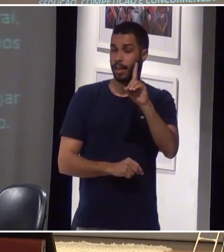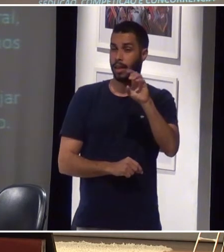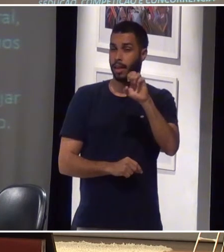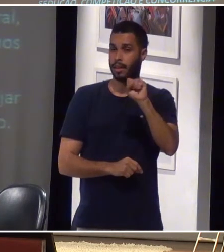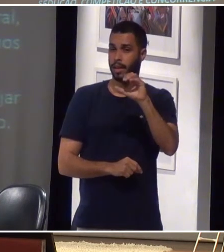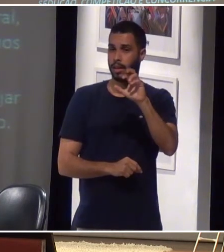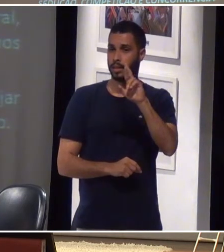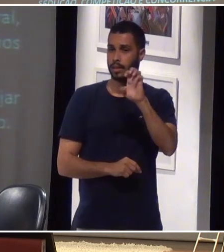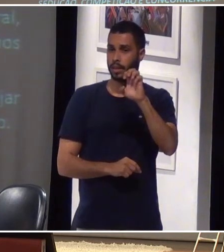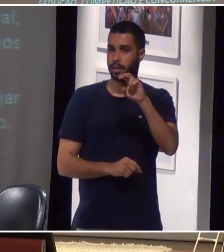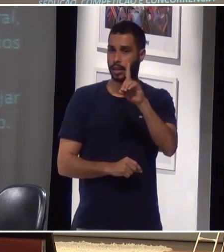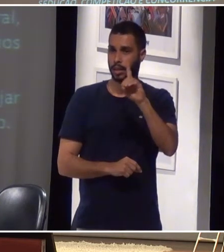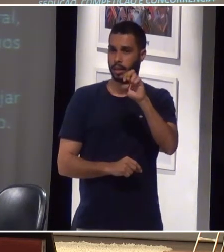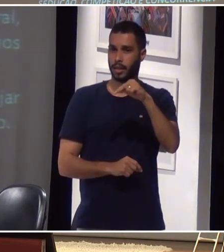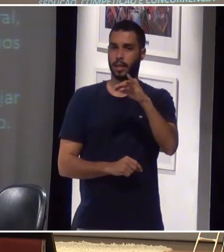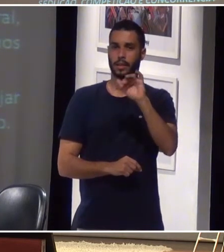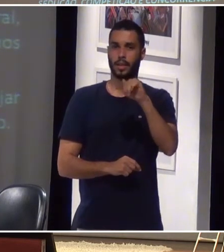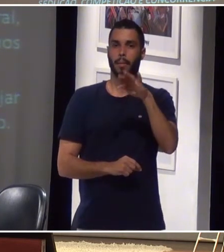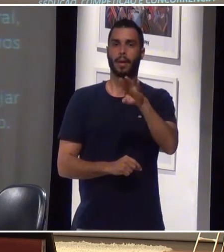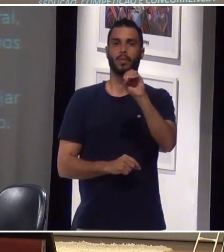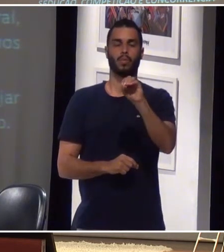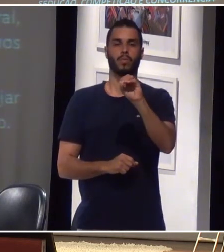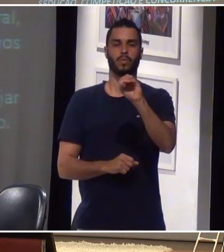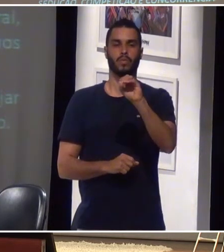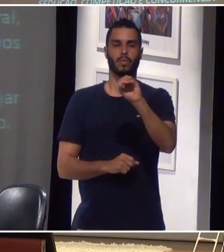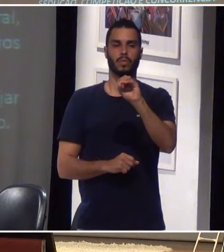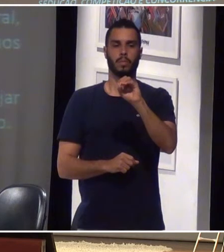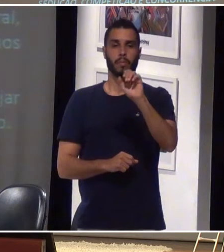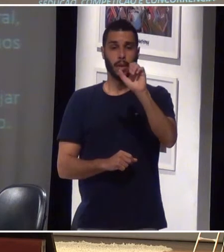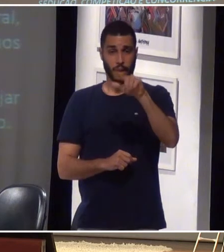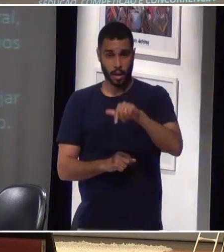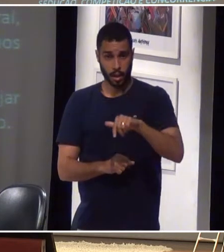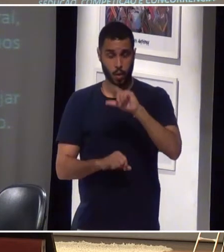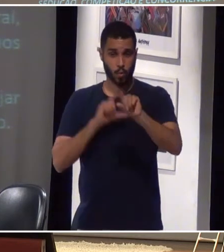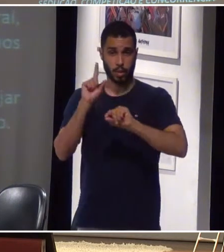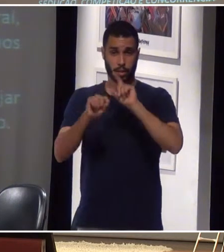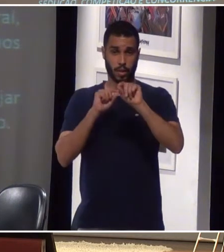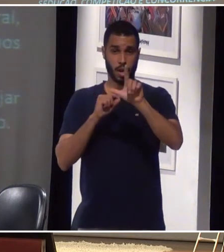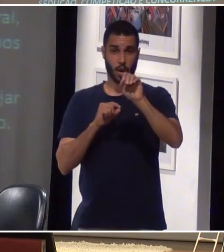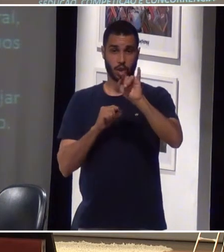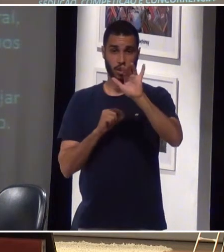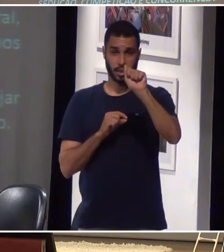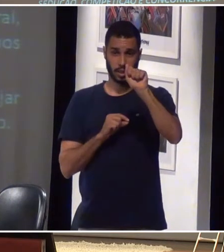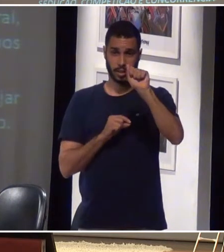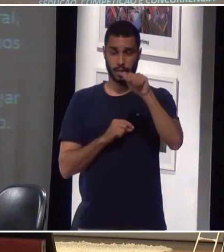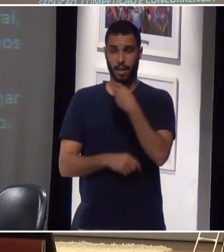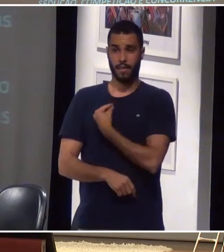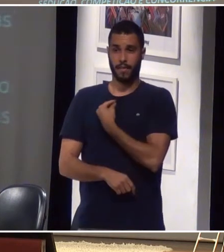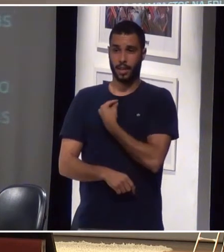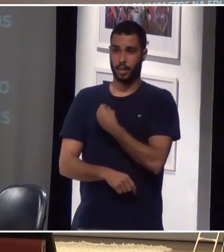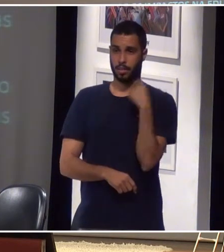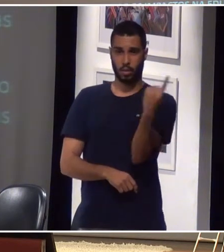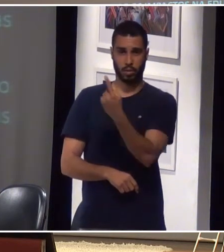Então, faz parte, o que eu quero frisar o tempo todo aqui com vocês, faz parte da lógica da vida de todos nós hoje. É uma questão que está posta para nós,